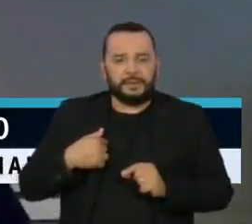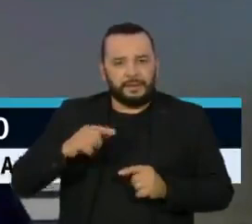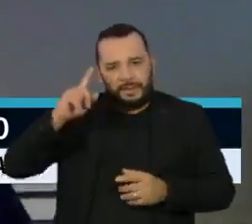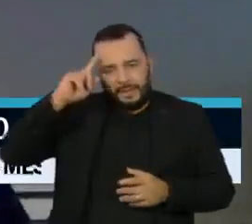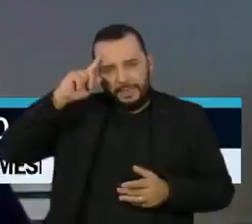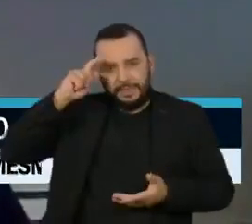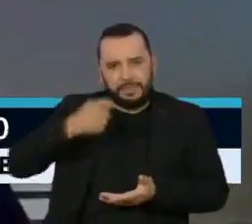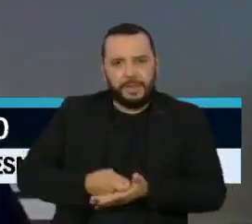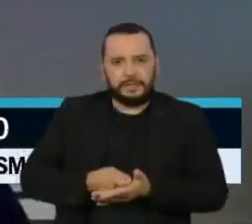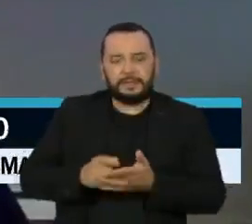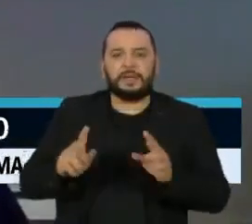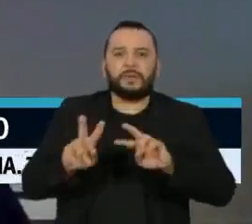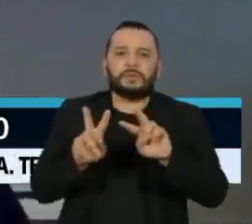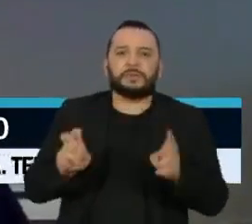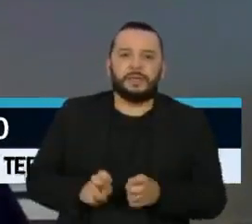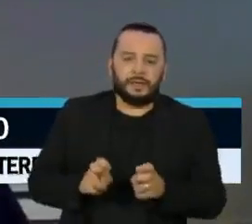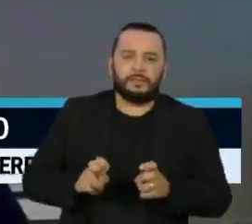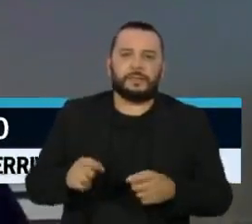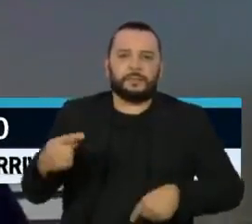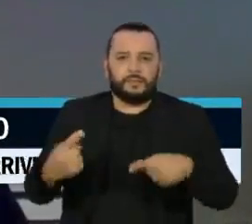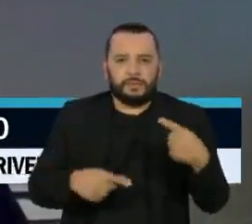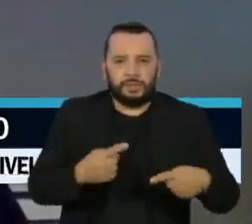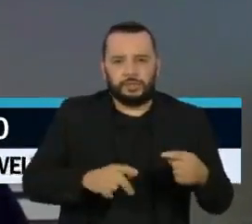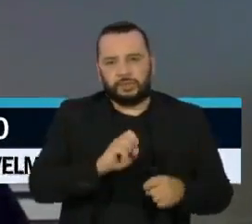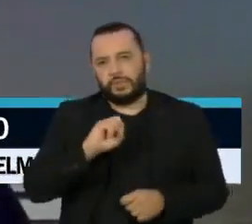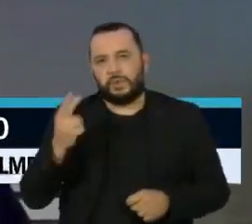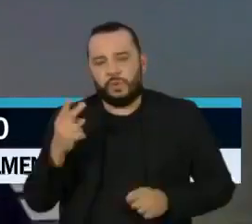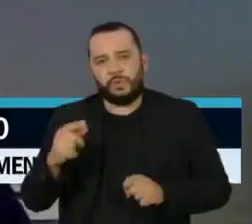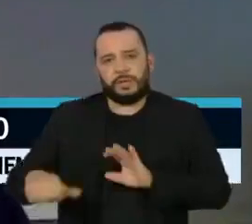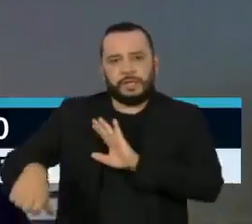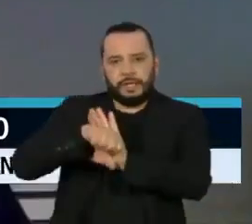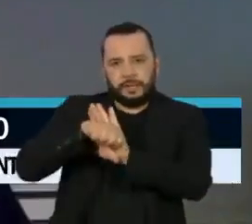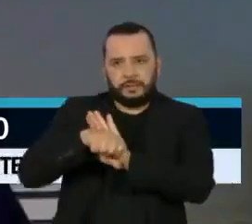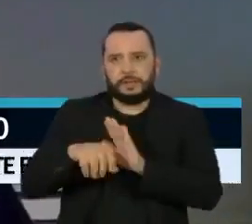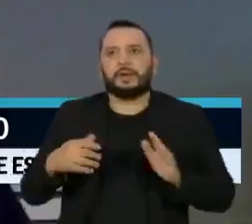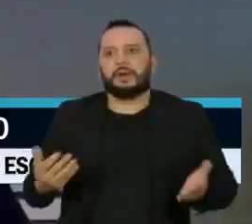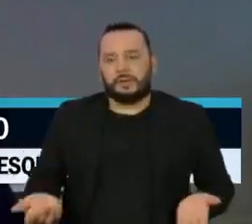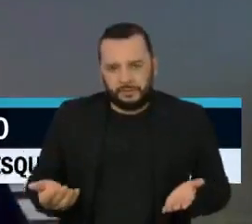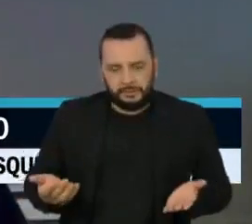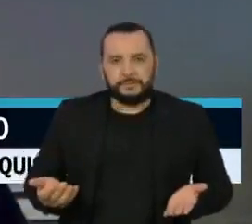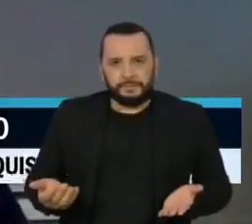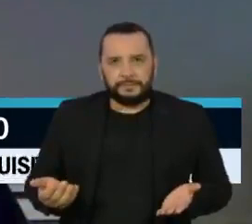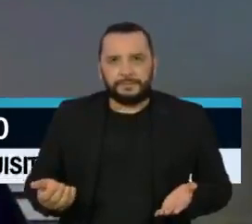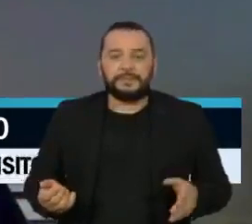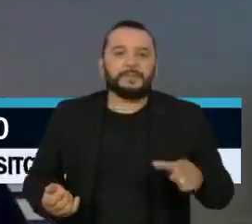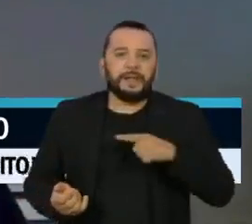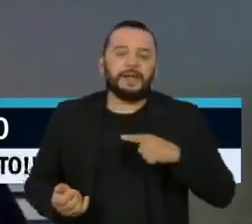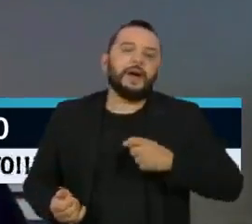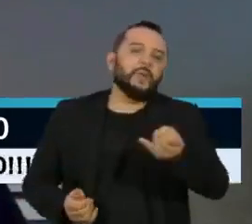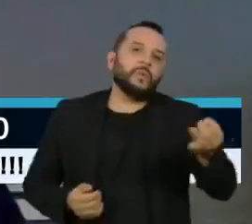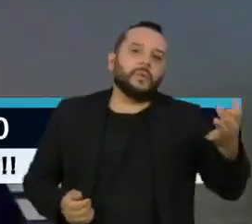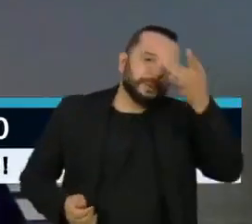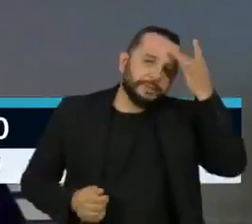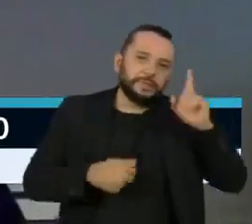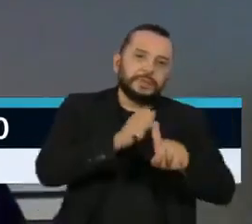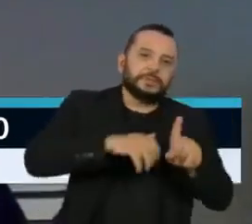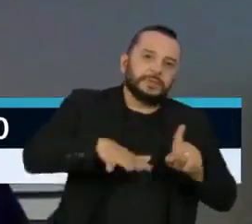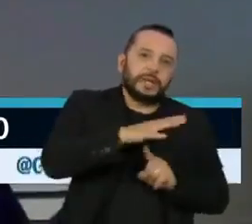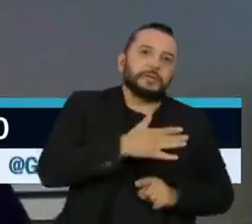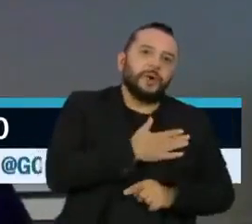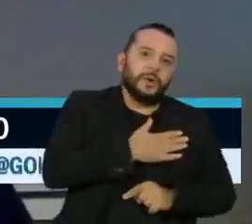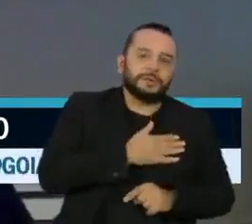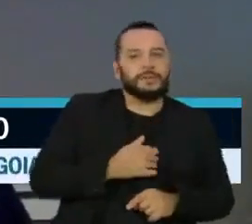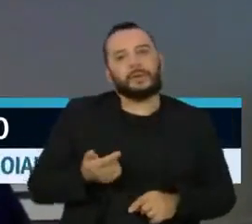política ou criminal de repercussão agrada uma parcela da sociedade e desagrada a